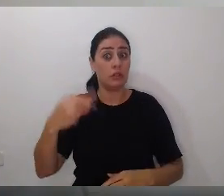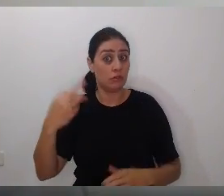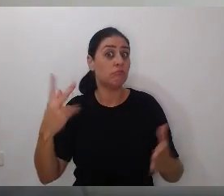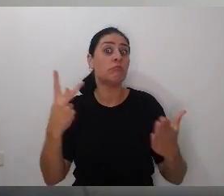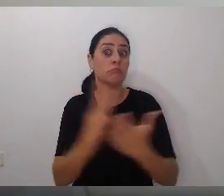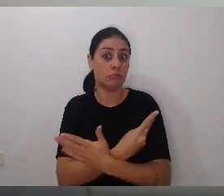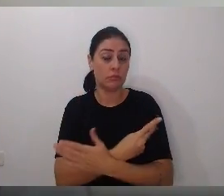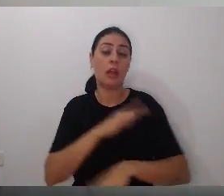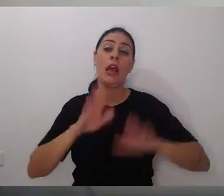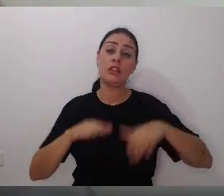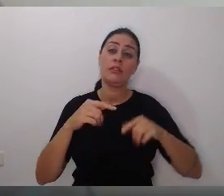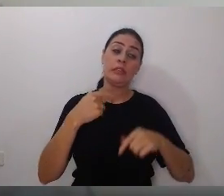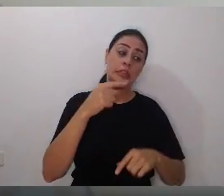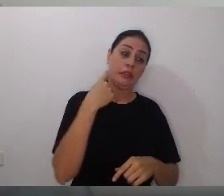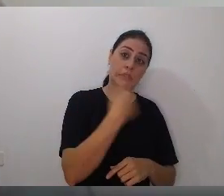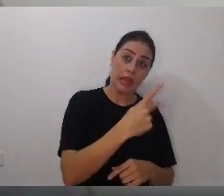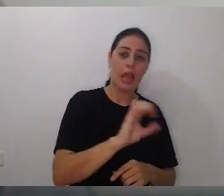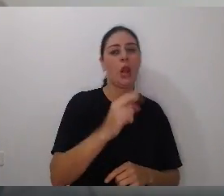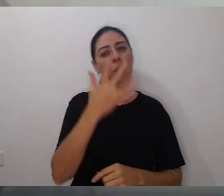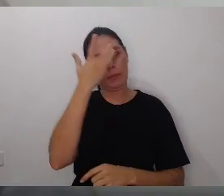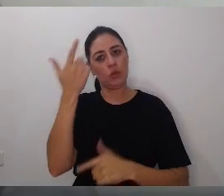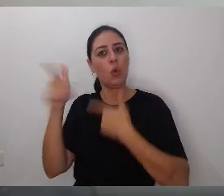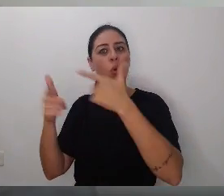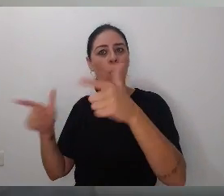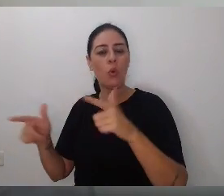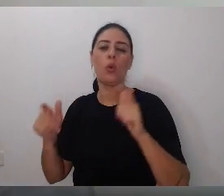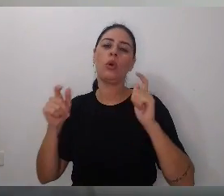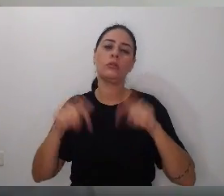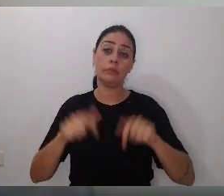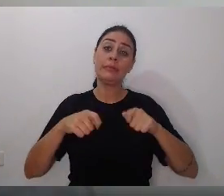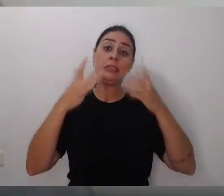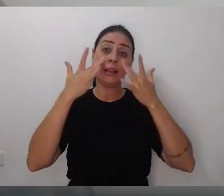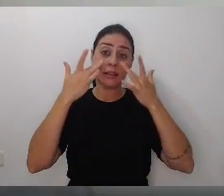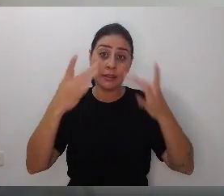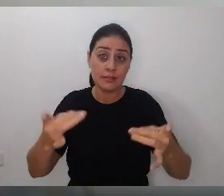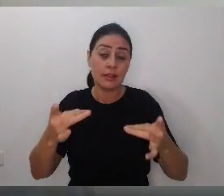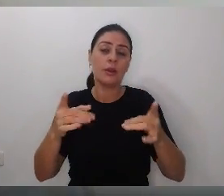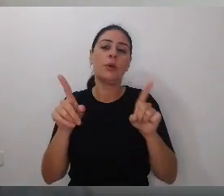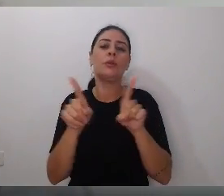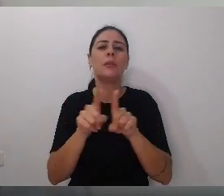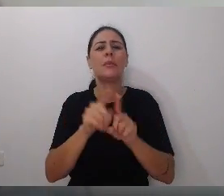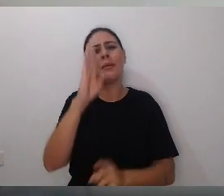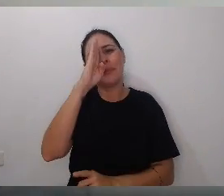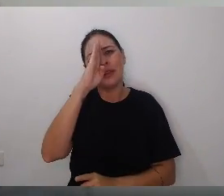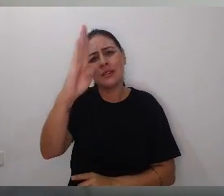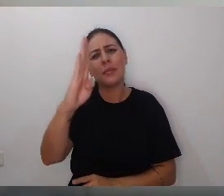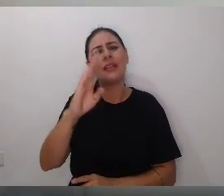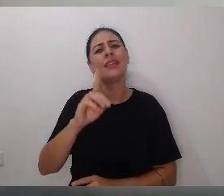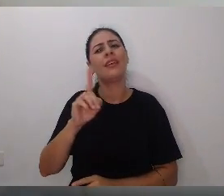a cabeça na parede, a puxar cabelos, unhas, fazer comportamentos que